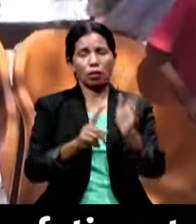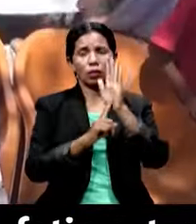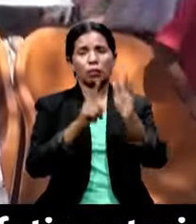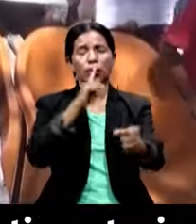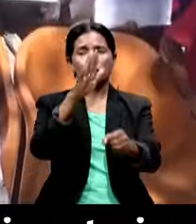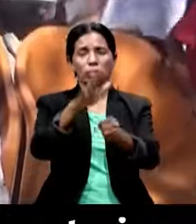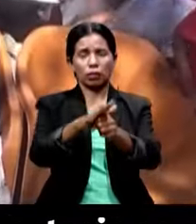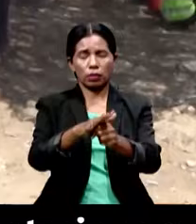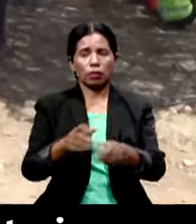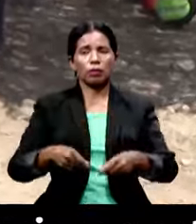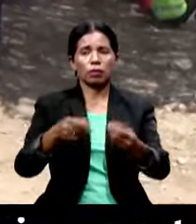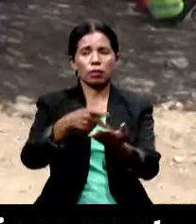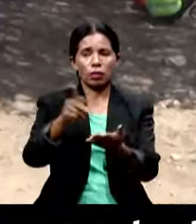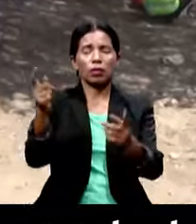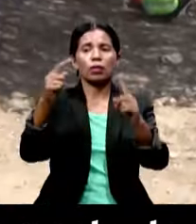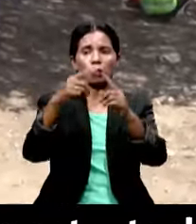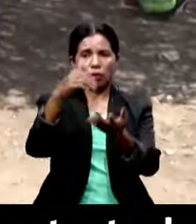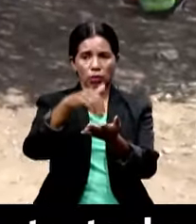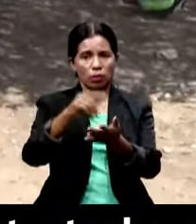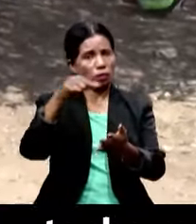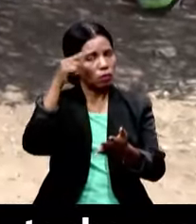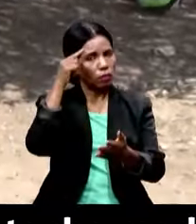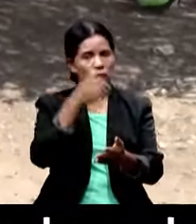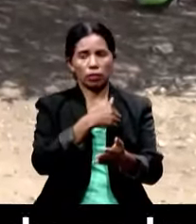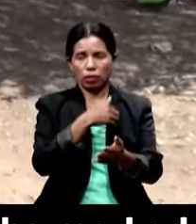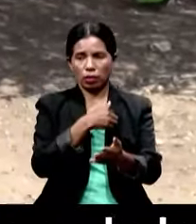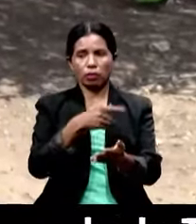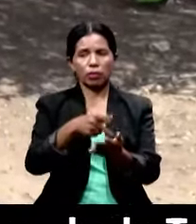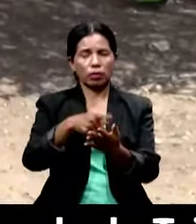konaba rekoperasang mai beto agora guvern rasik sida kumpri